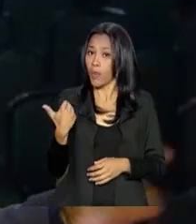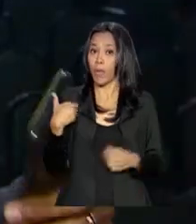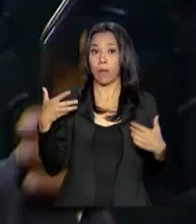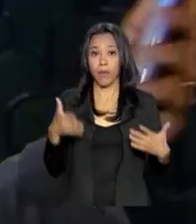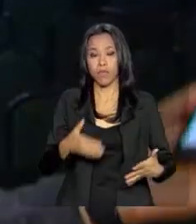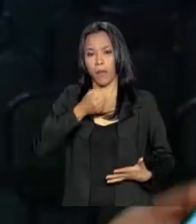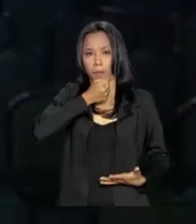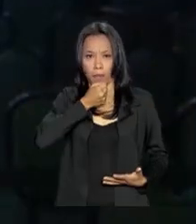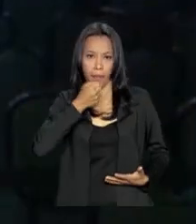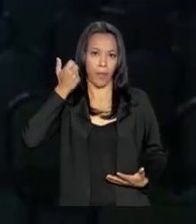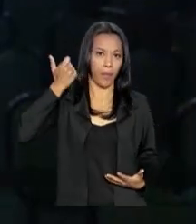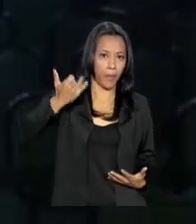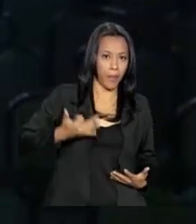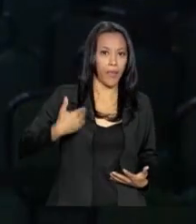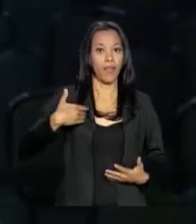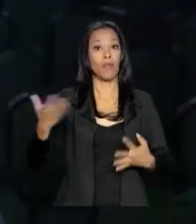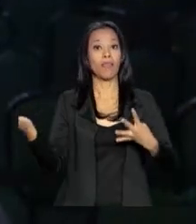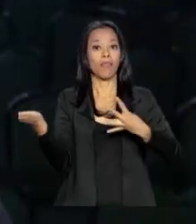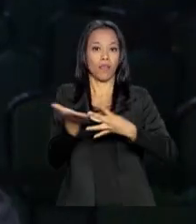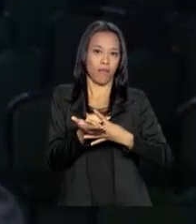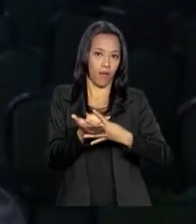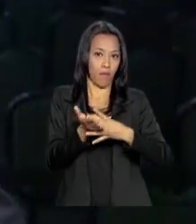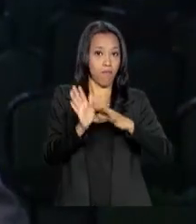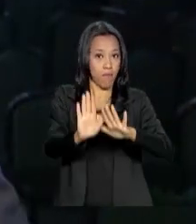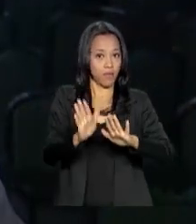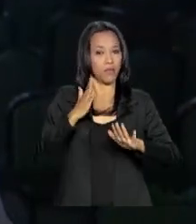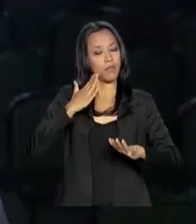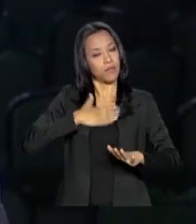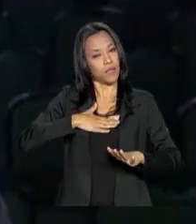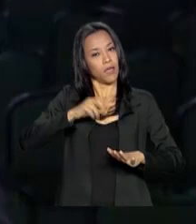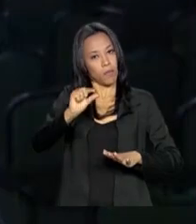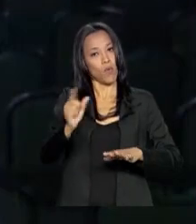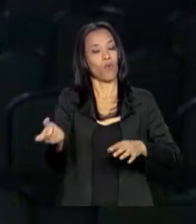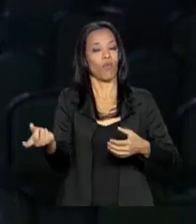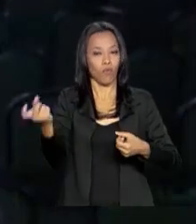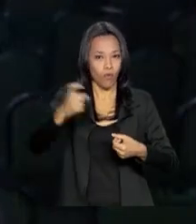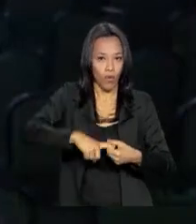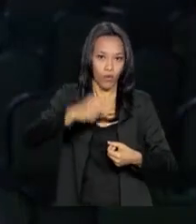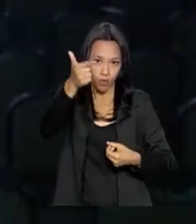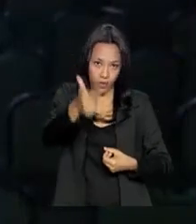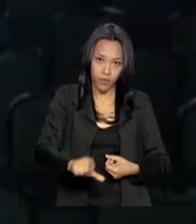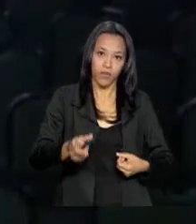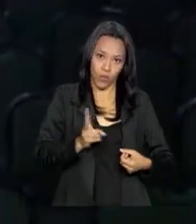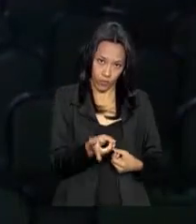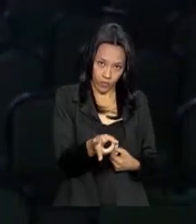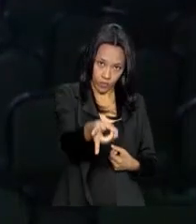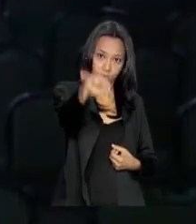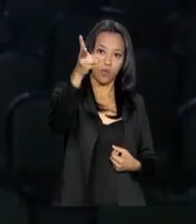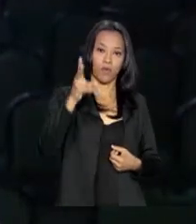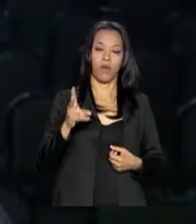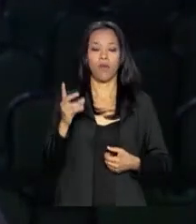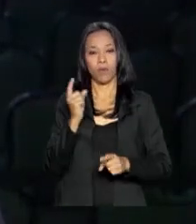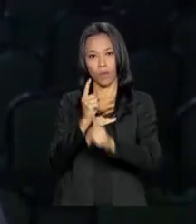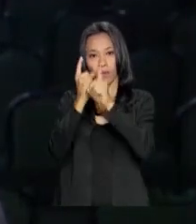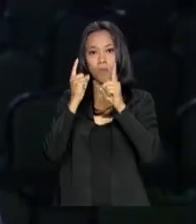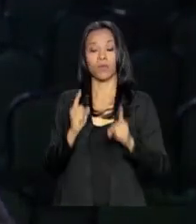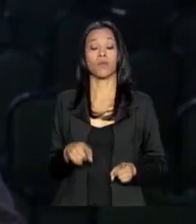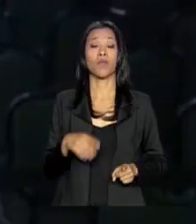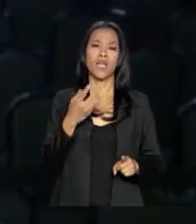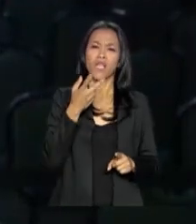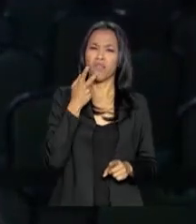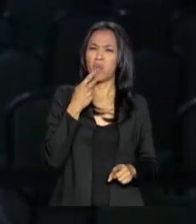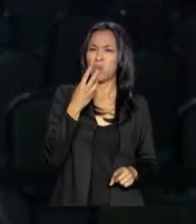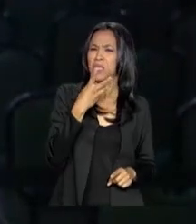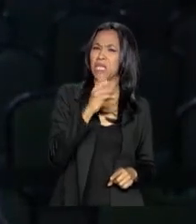participação dele. A gente está no intervalo, mas daqui a pouco o evento vai continuar. O presidente falou por cerca de 30,